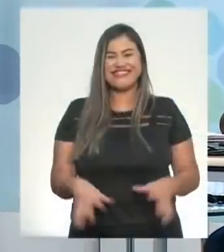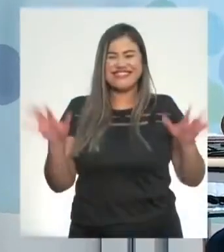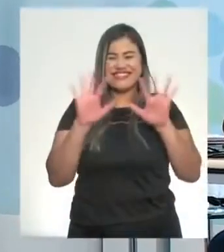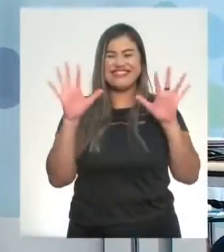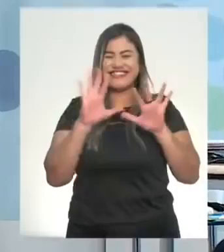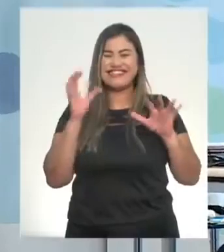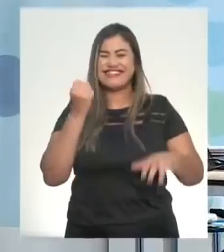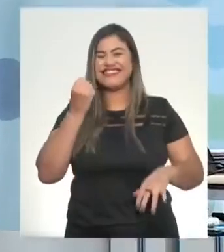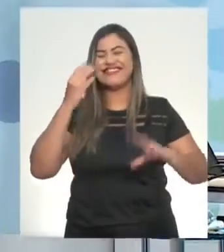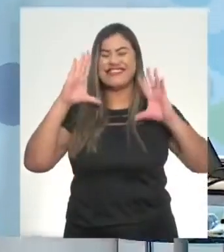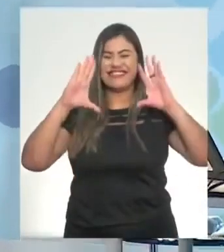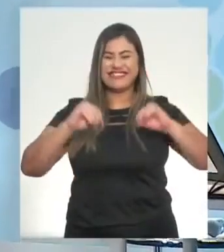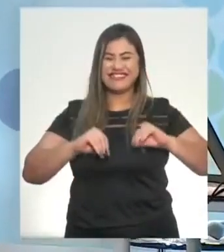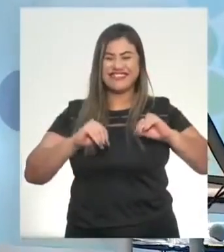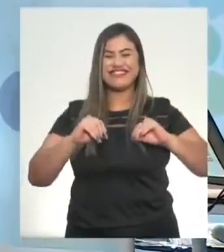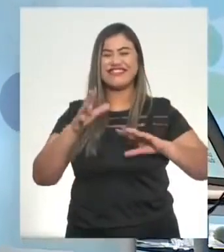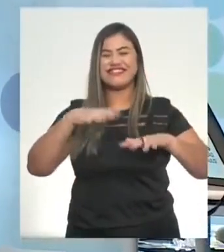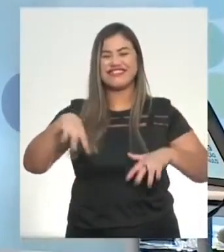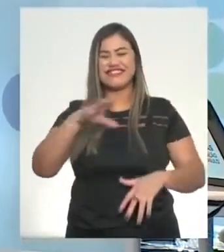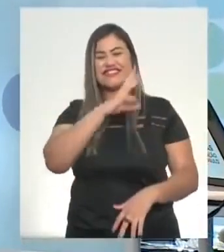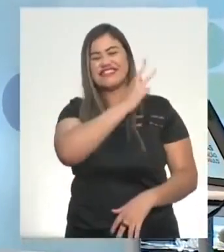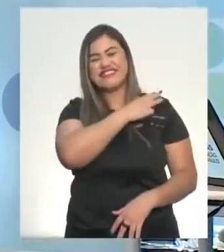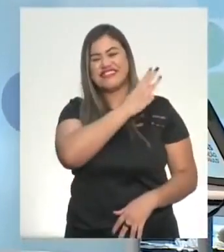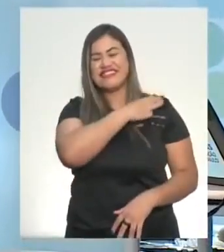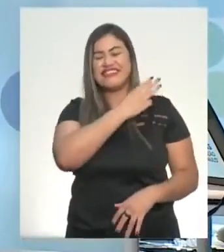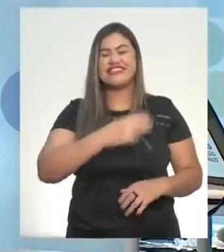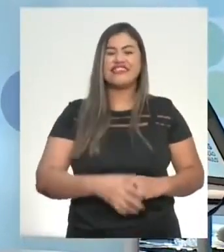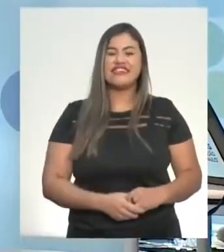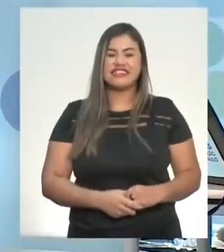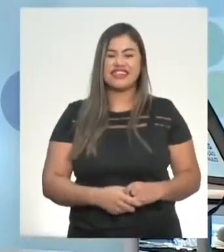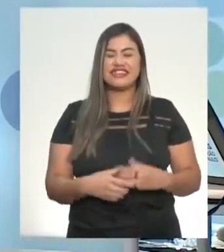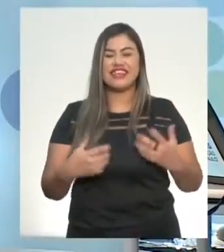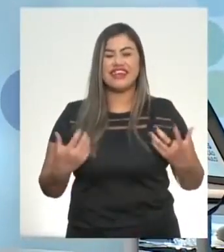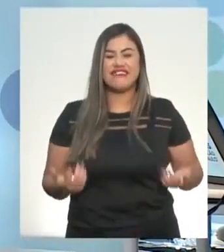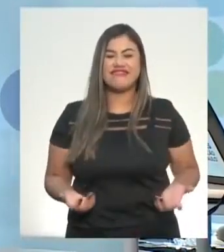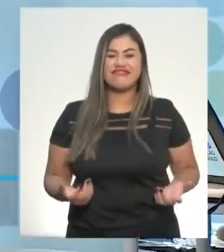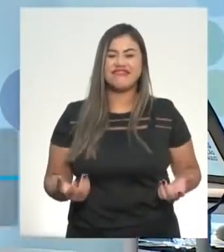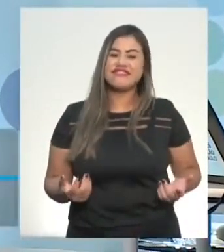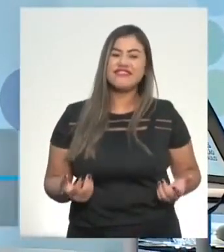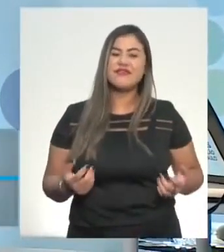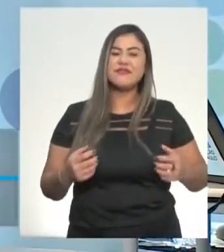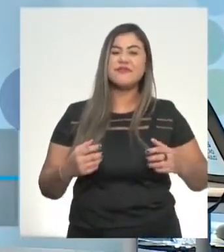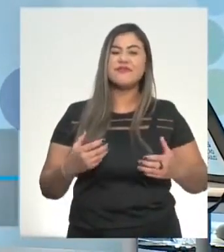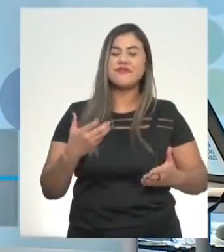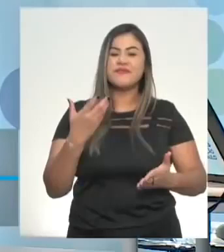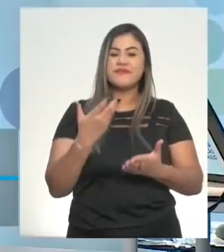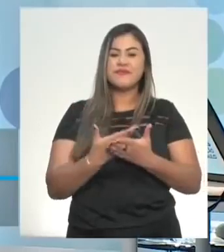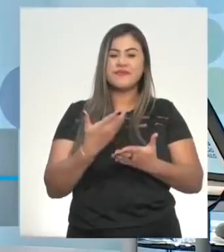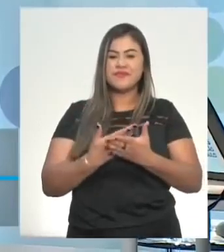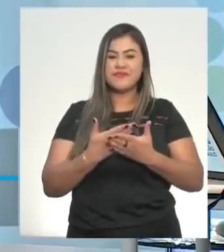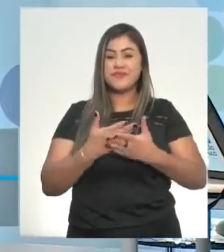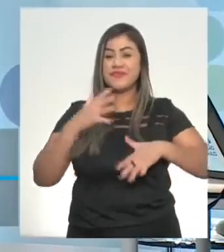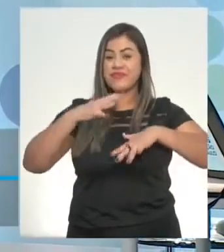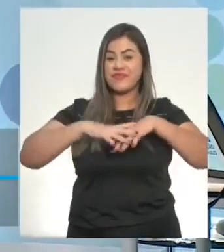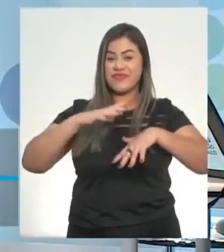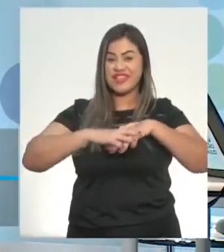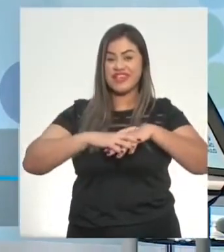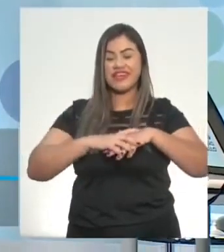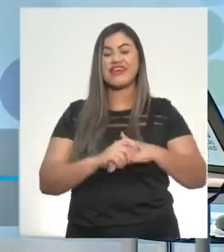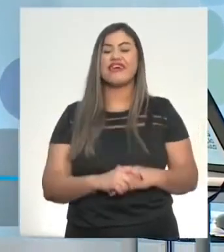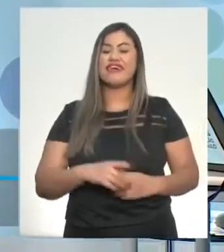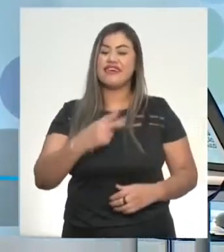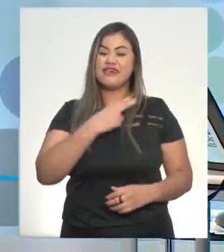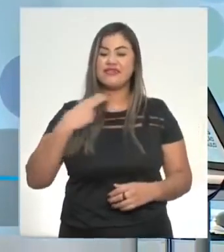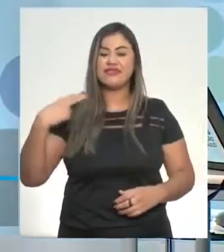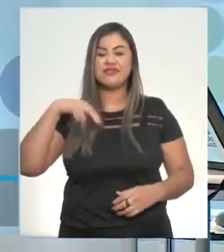Olá, boa noite, alunos da terceira série do ensino médio. Sejam todos bem-vindos a mais uma aula de matemática. Eu sou a